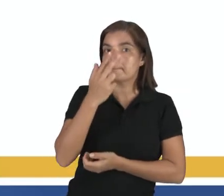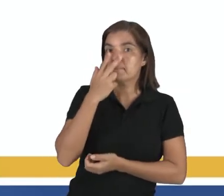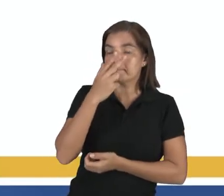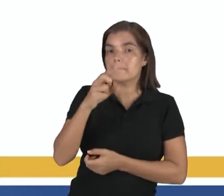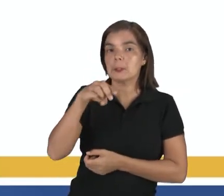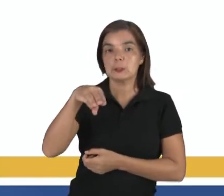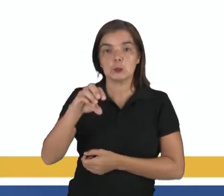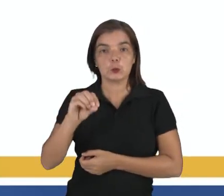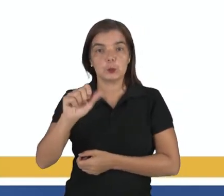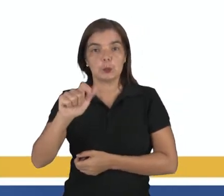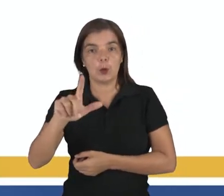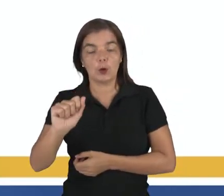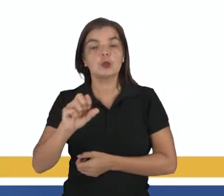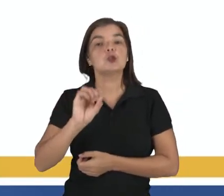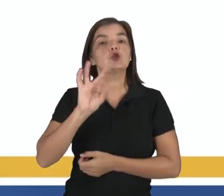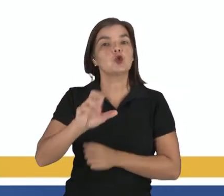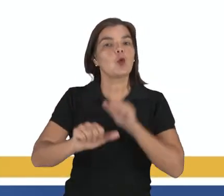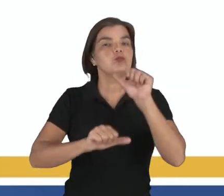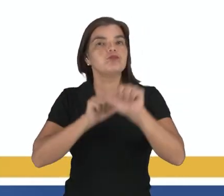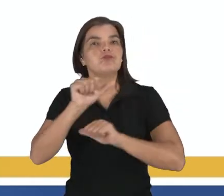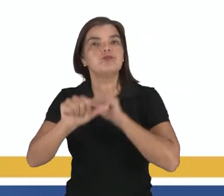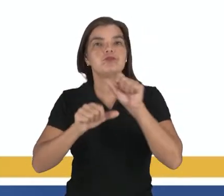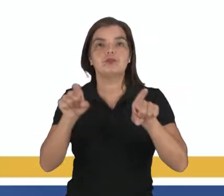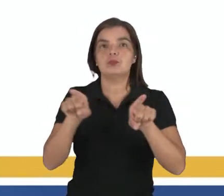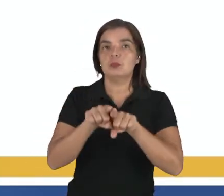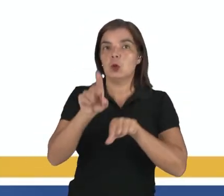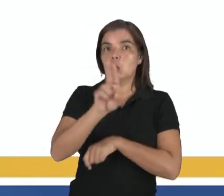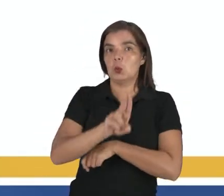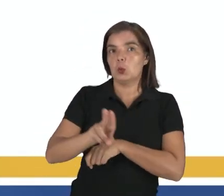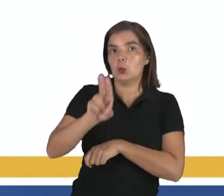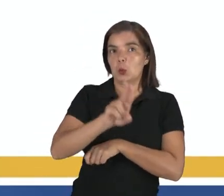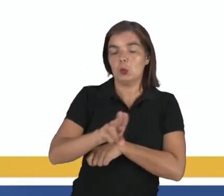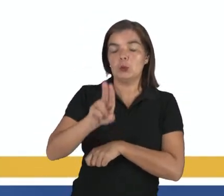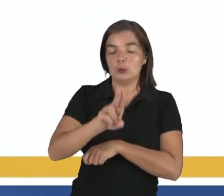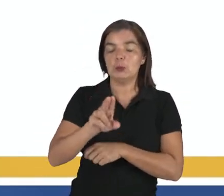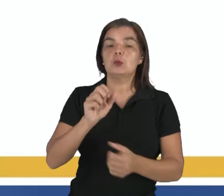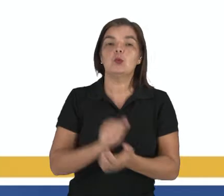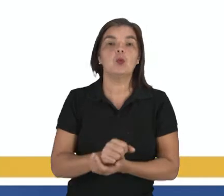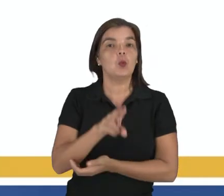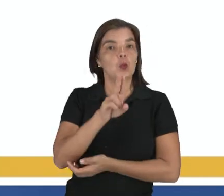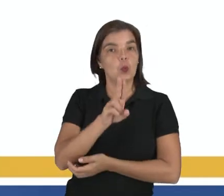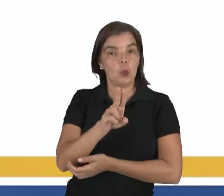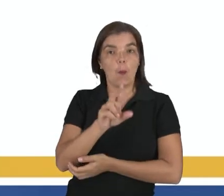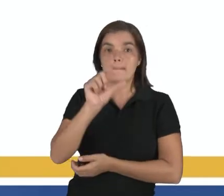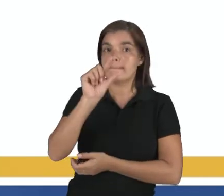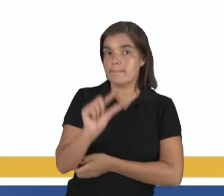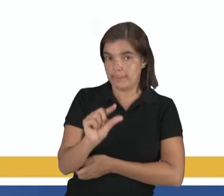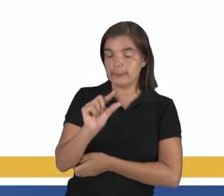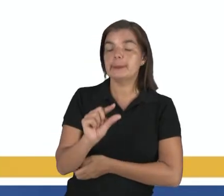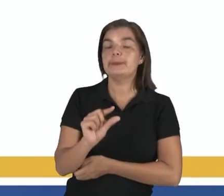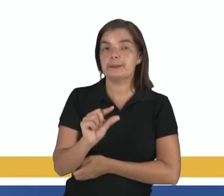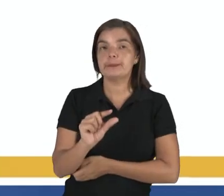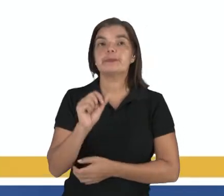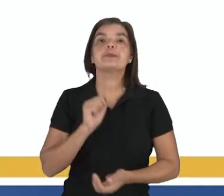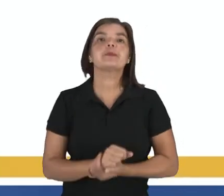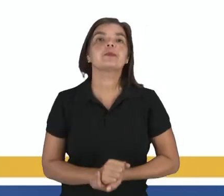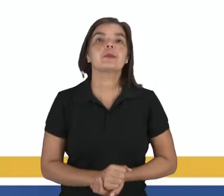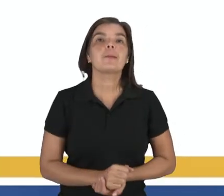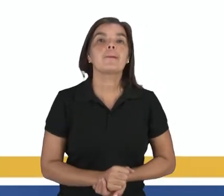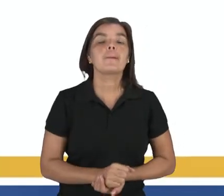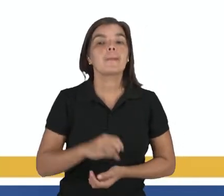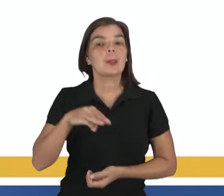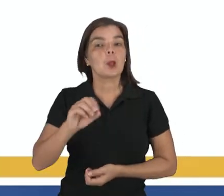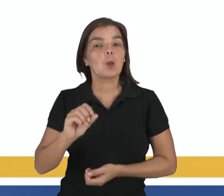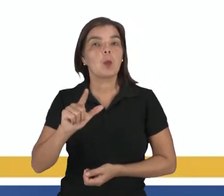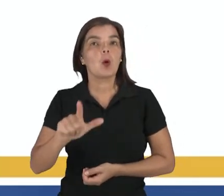massa molar, só muda a unidade, que é aqui a gente vai utilizar como unidade o U minúsculo, unidade de massa atômica, e na